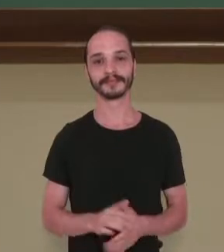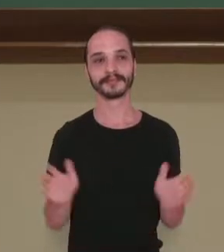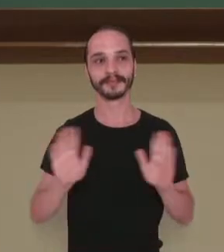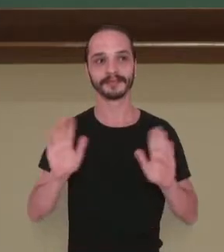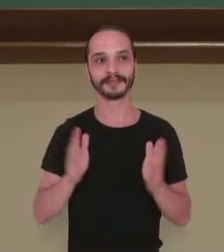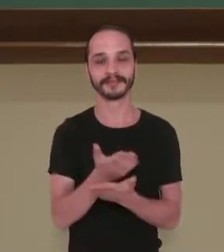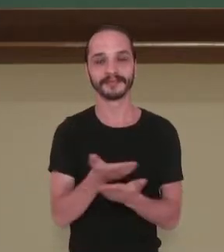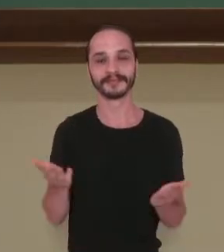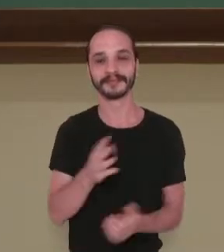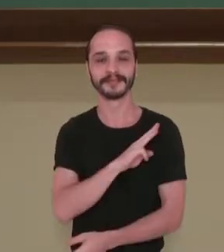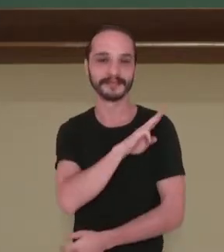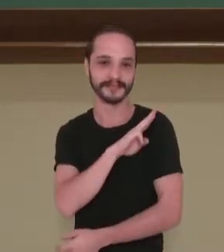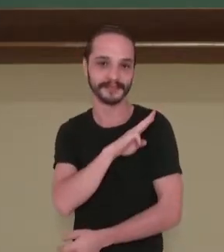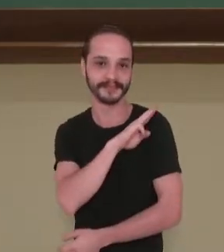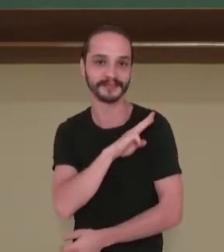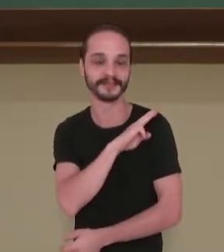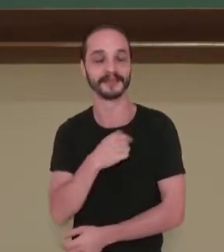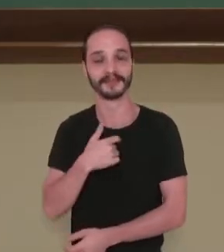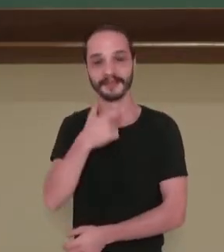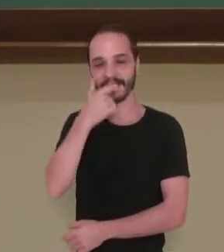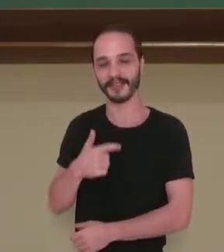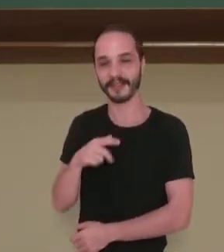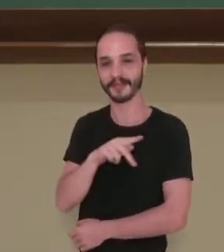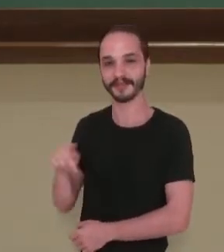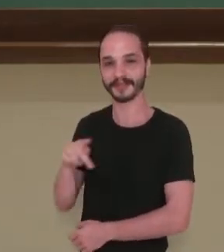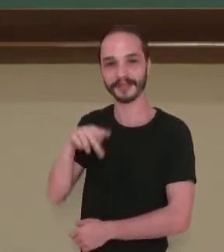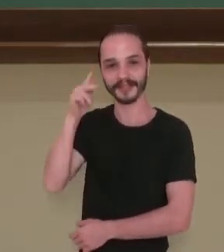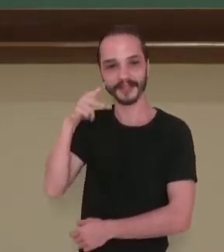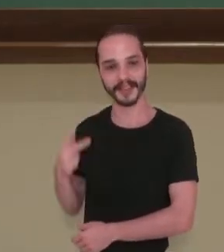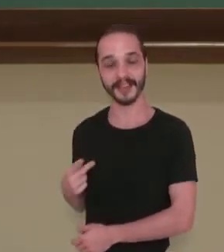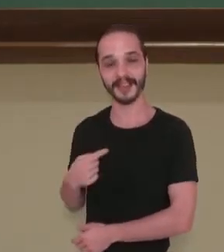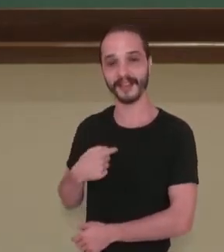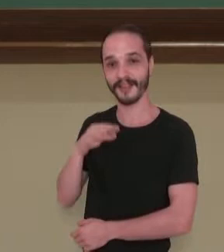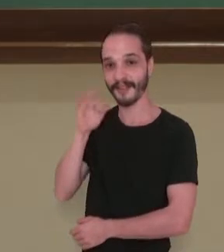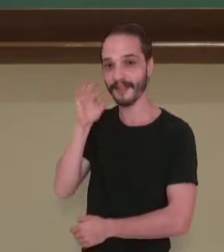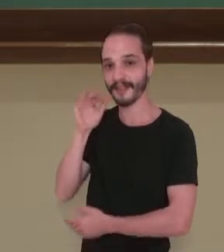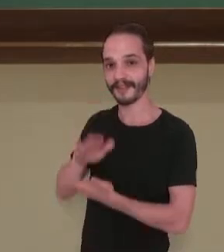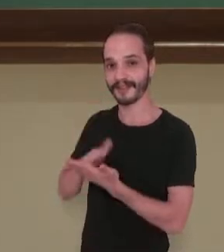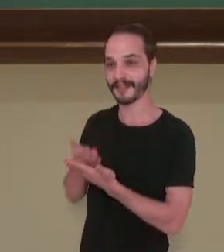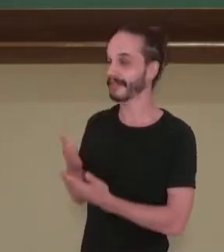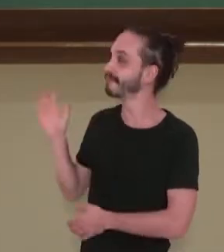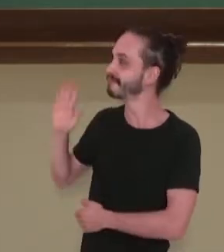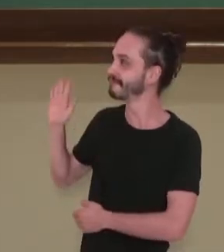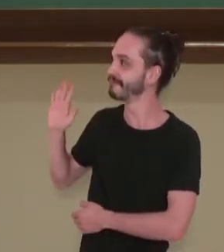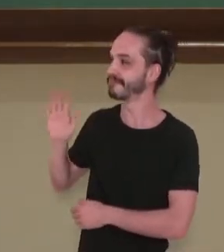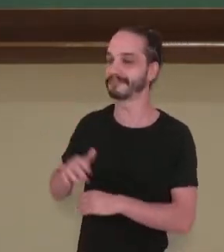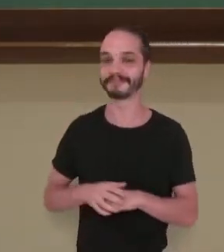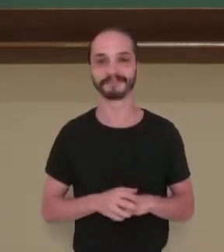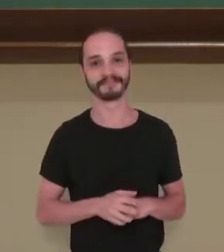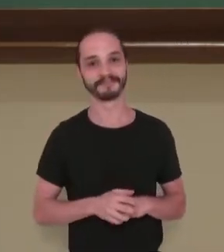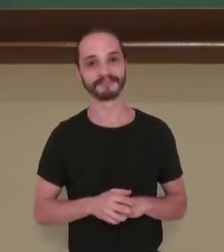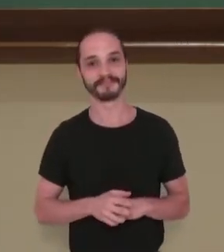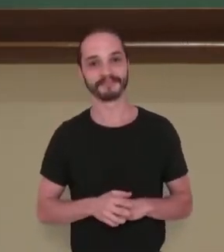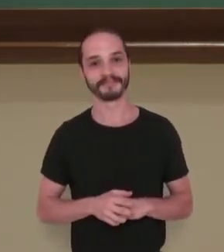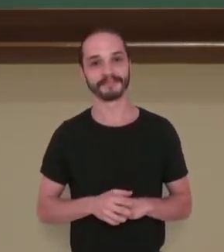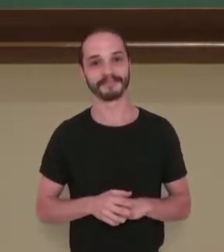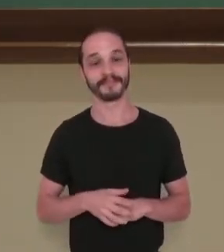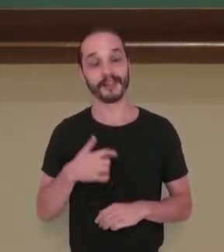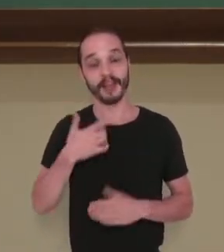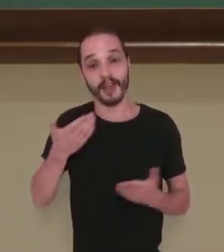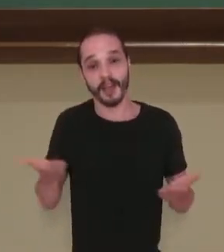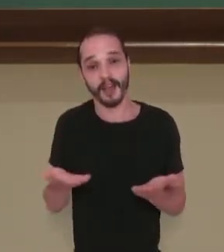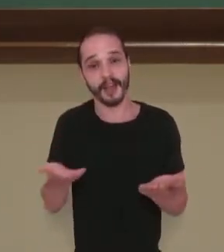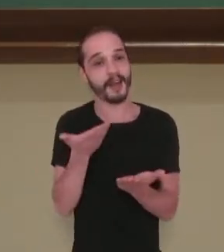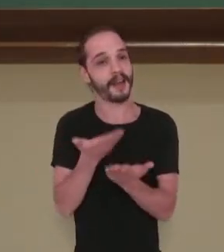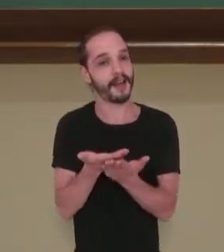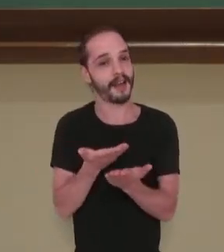Olá, estudantes da terceira série. Eu sou a professora Kathleen e esse é o professor Felipe. Oi, professor Felipe. E na aula